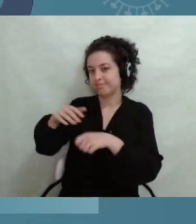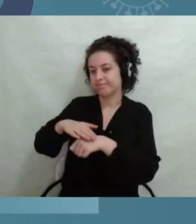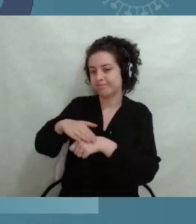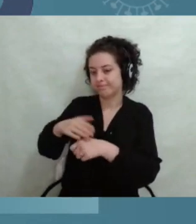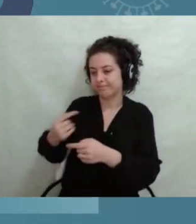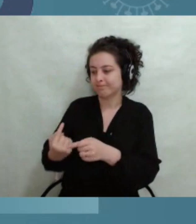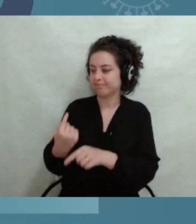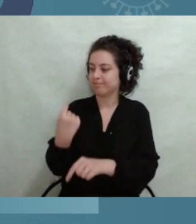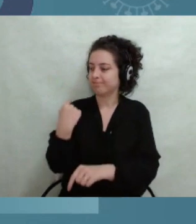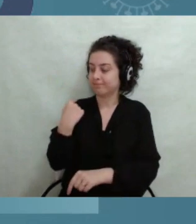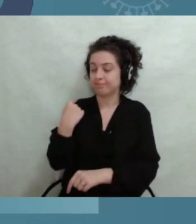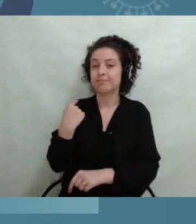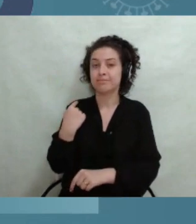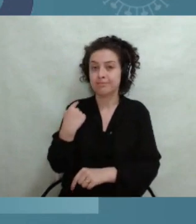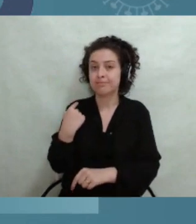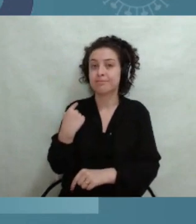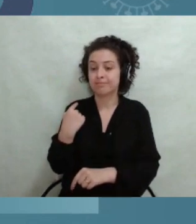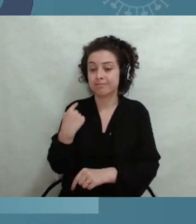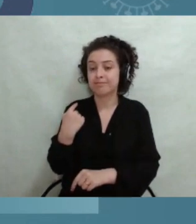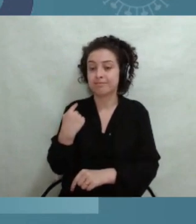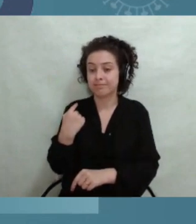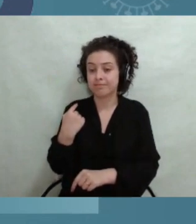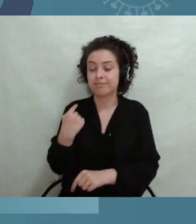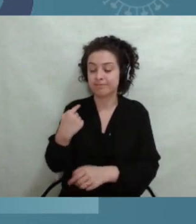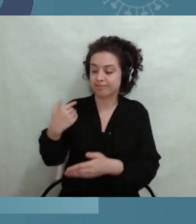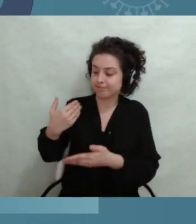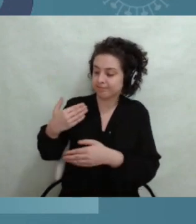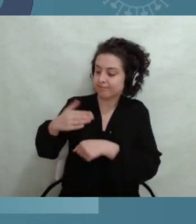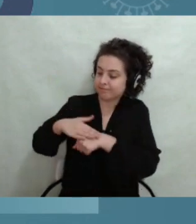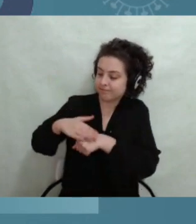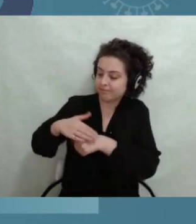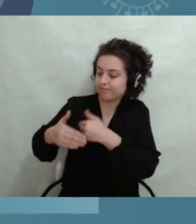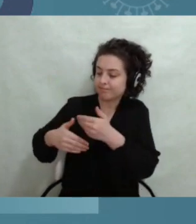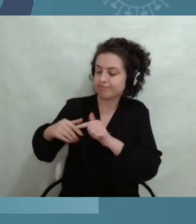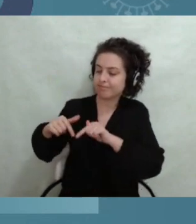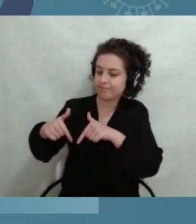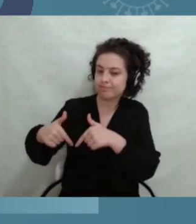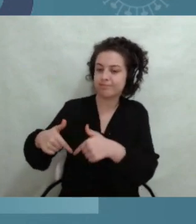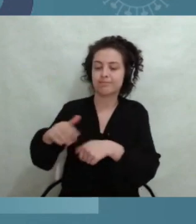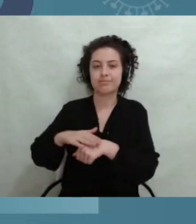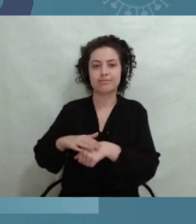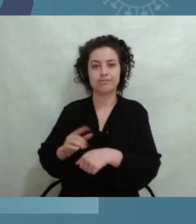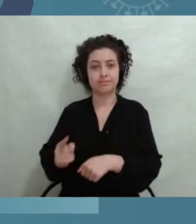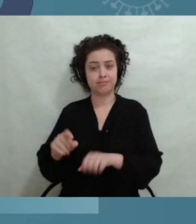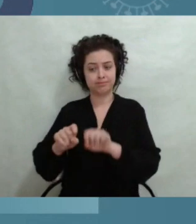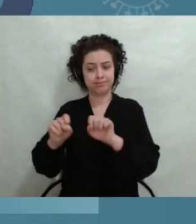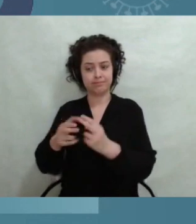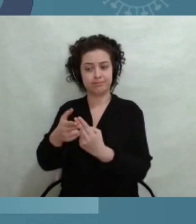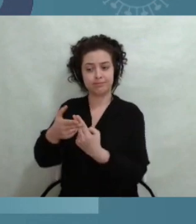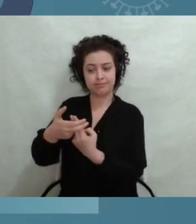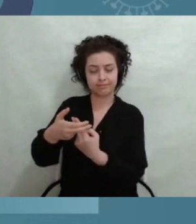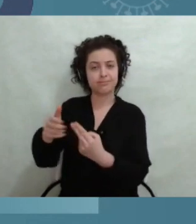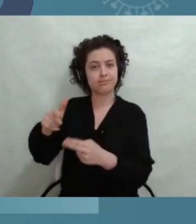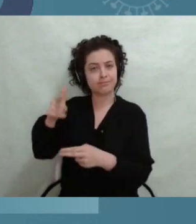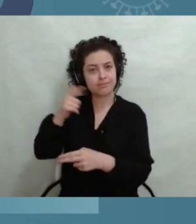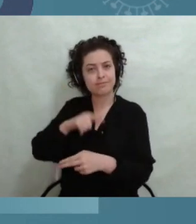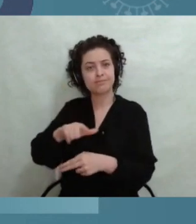desde há muito, né? E atuando, e foi capaz, esse sistema de saúde que está